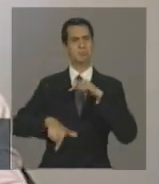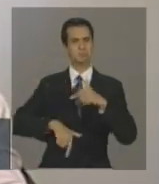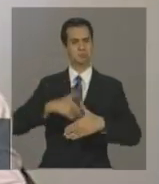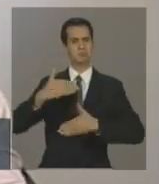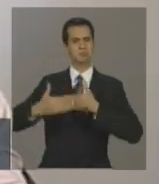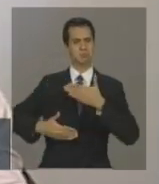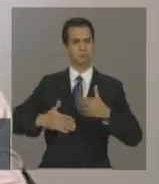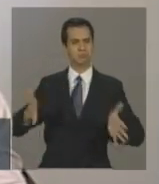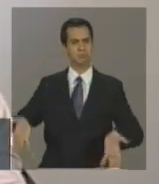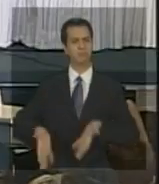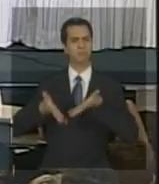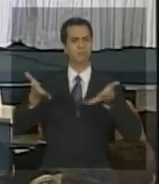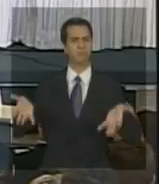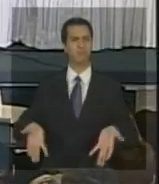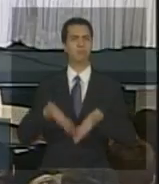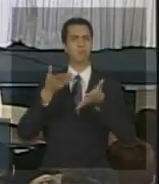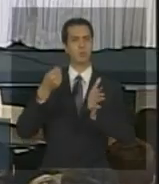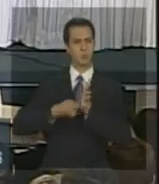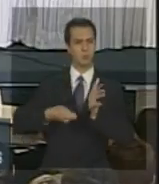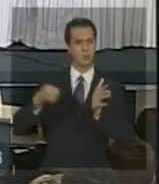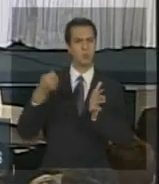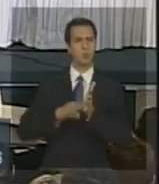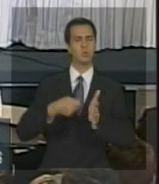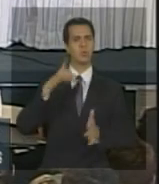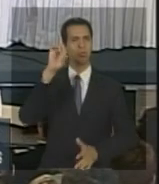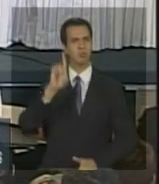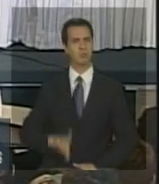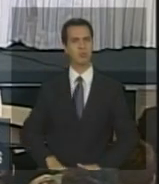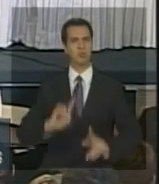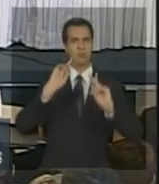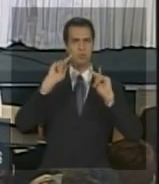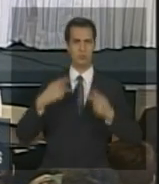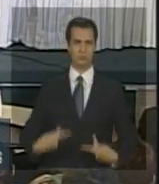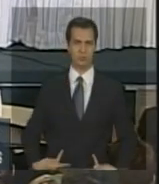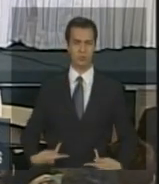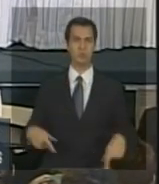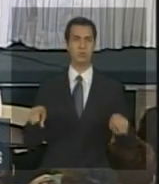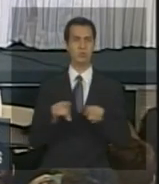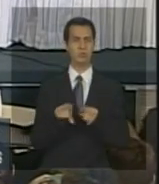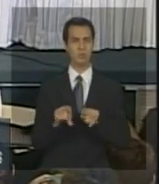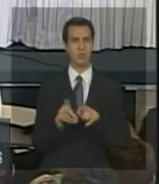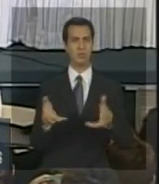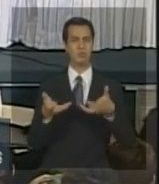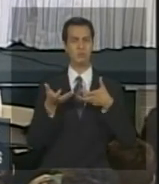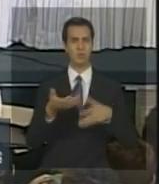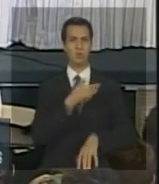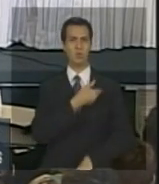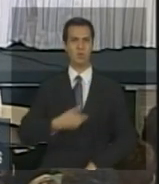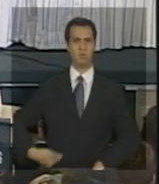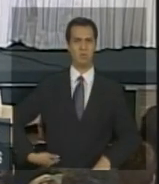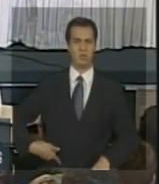civis e políticos, e na ruptura com o Estado totalitário.